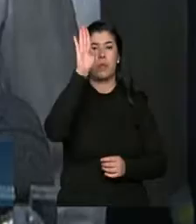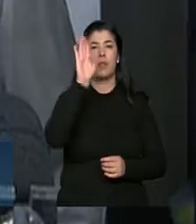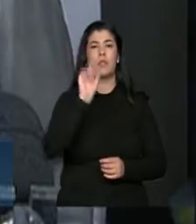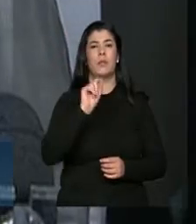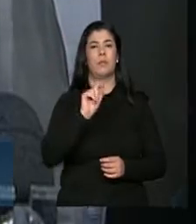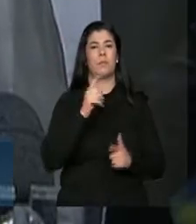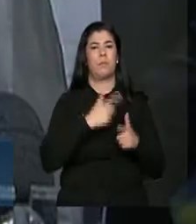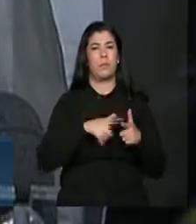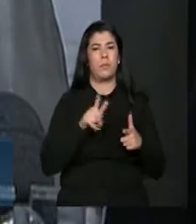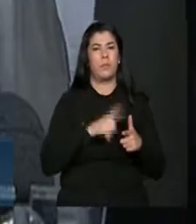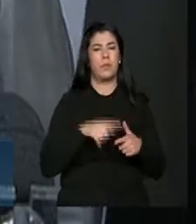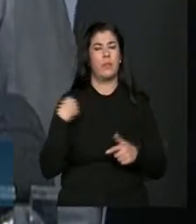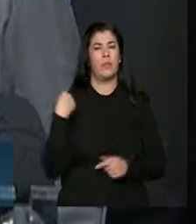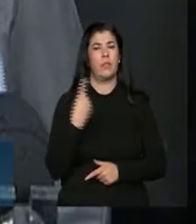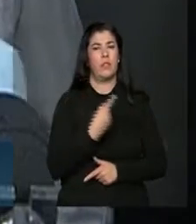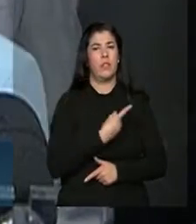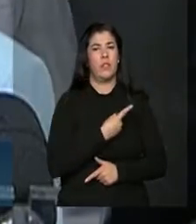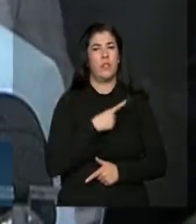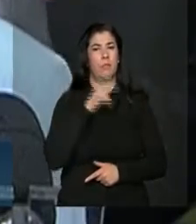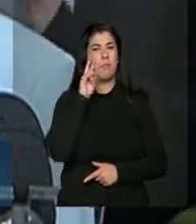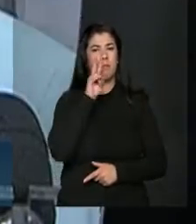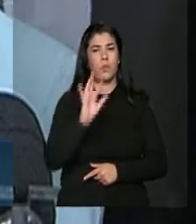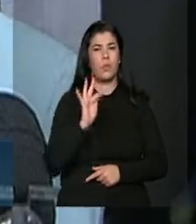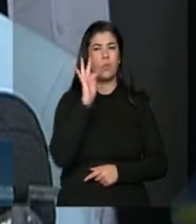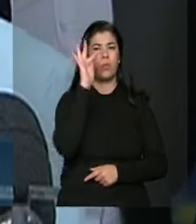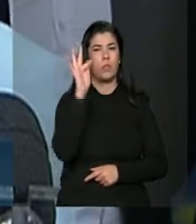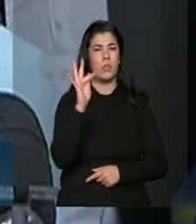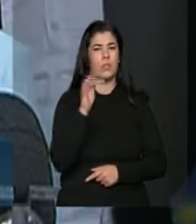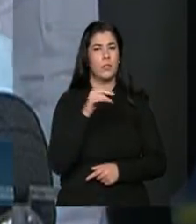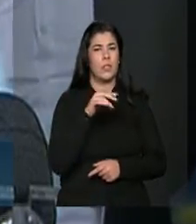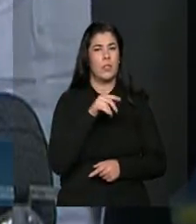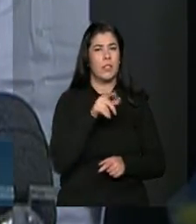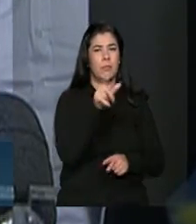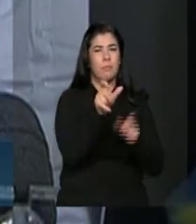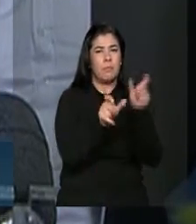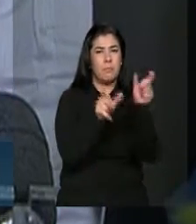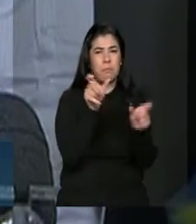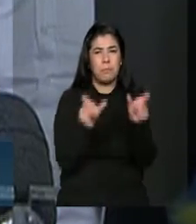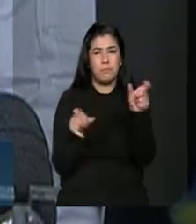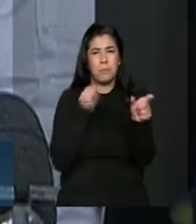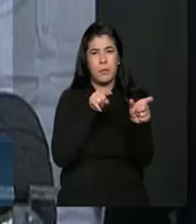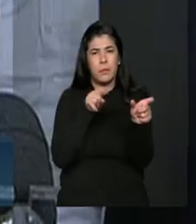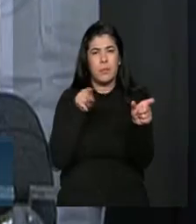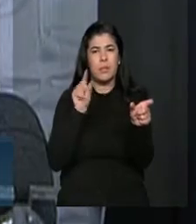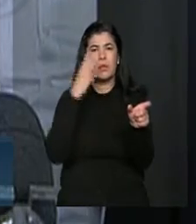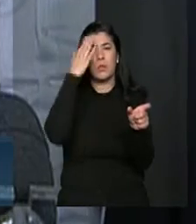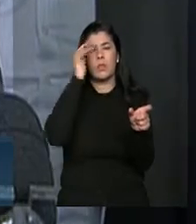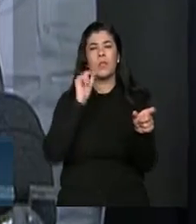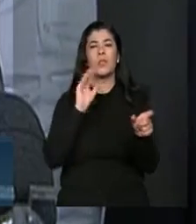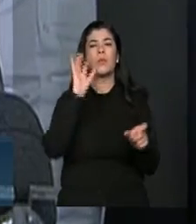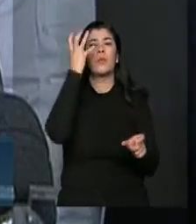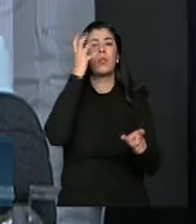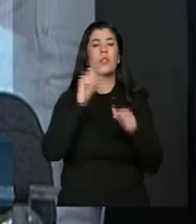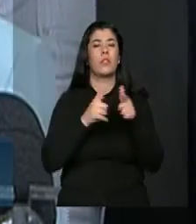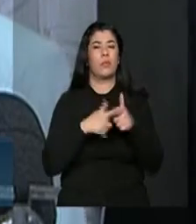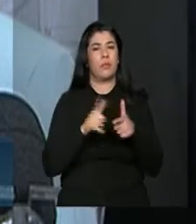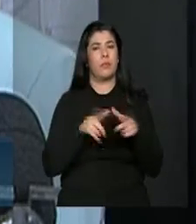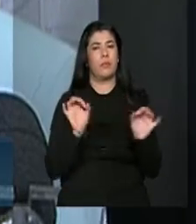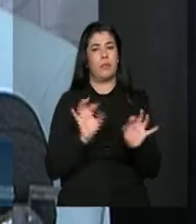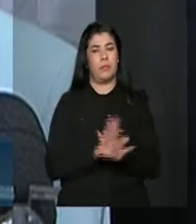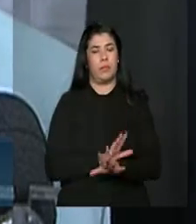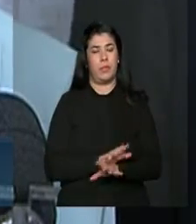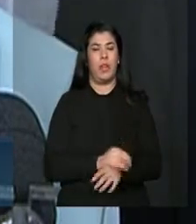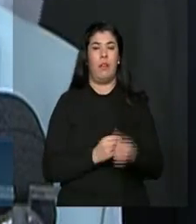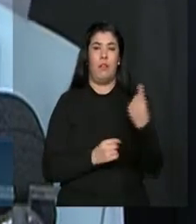os principais desafios que nós vamos ter pela frente, olhamos cada um, definimos o que fazer, tanto do ponto de vista do que é